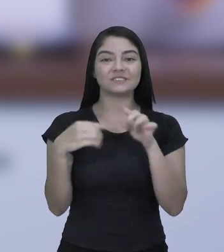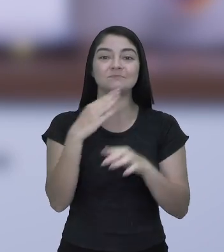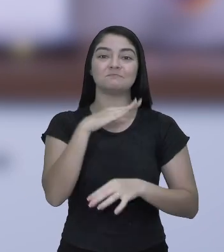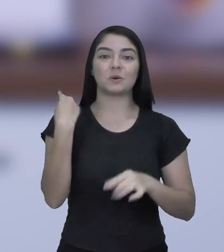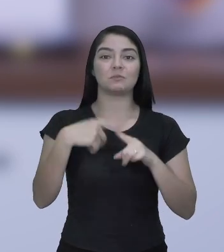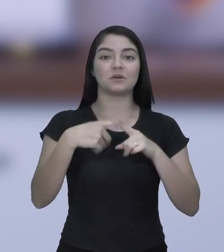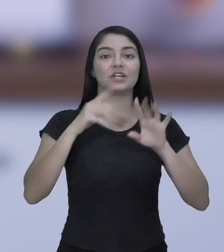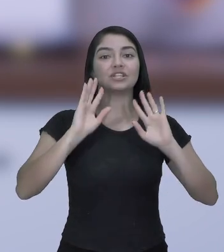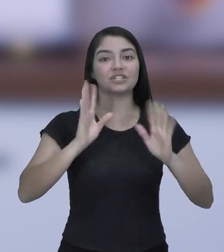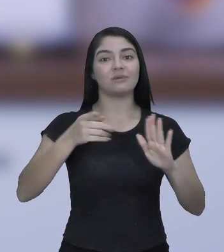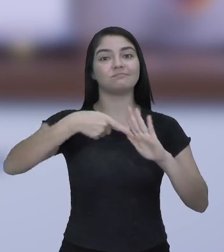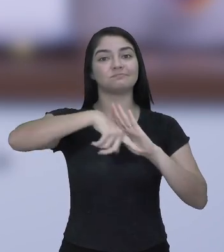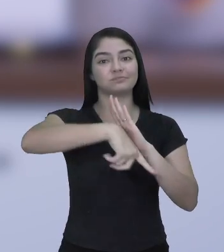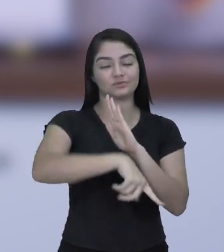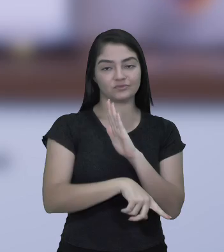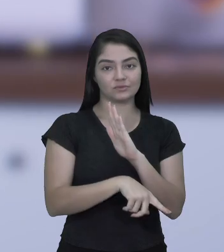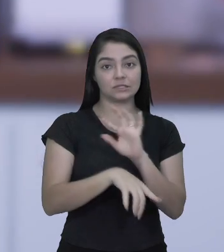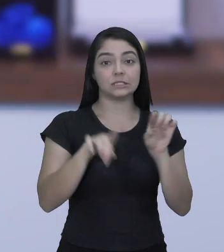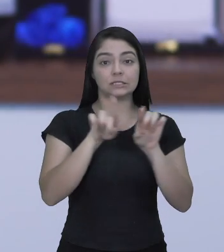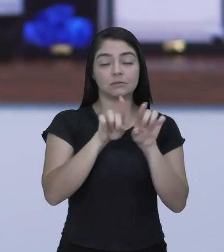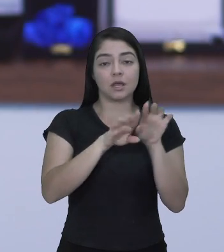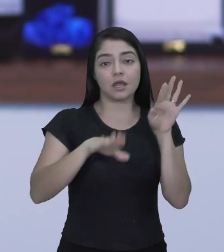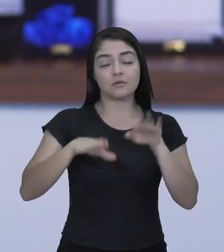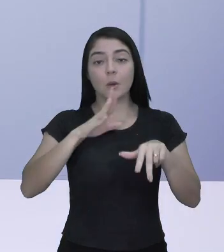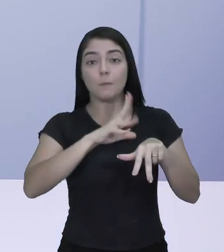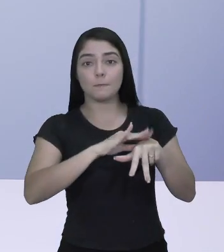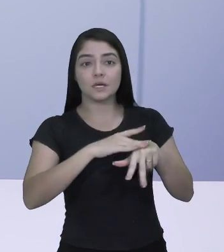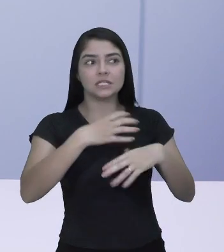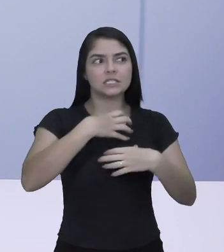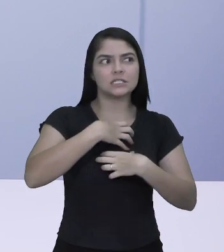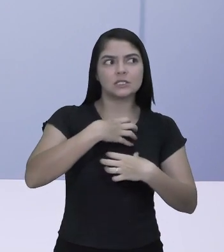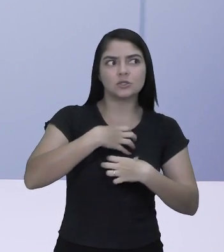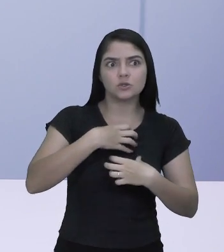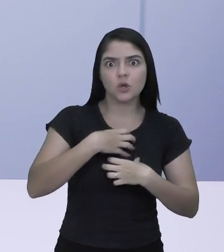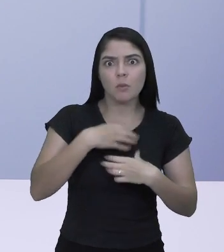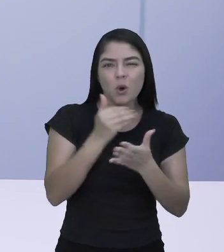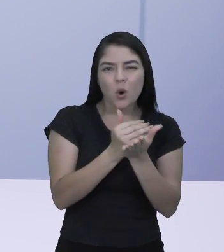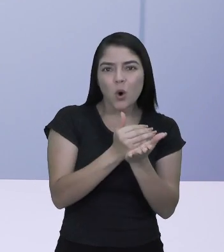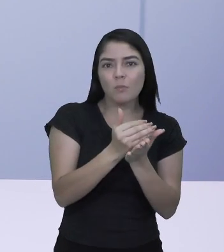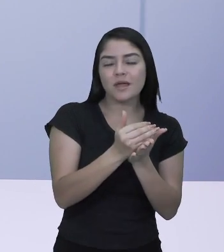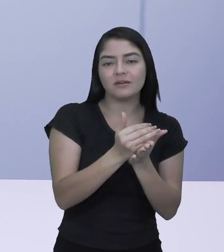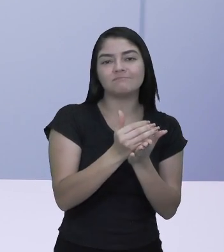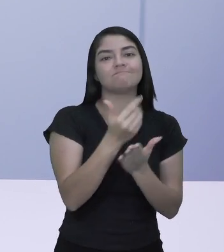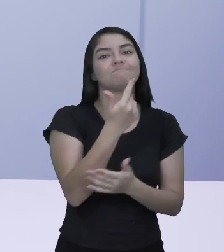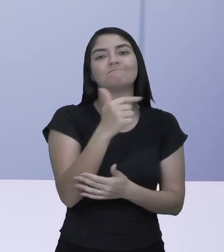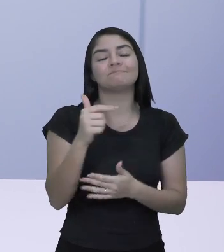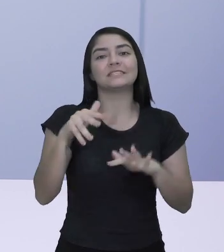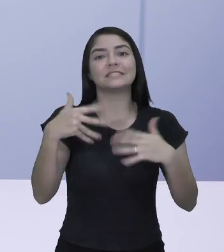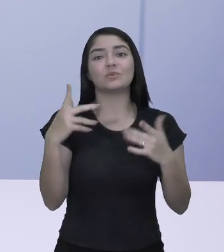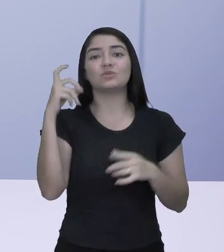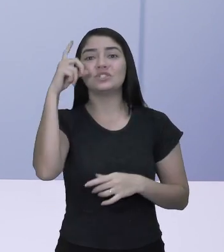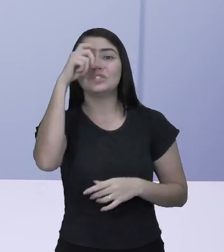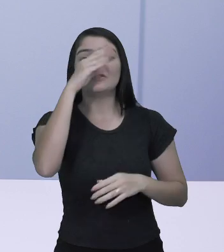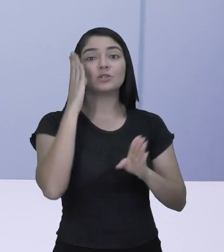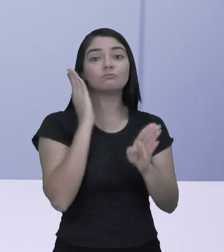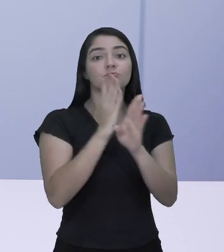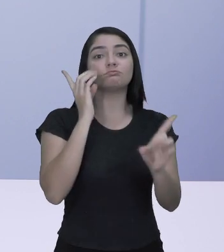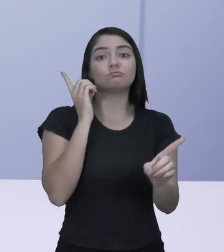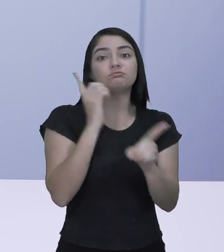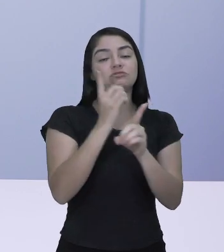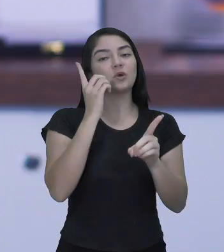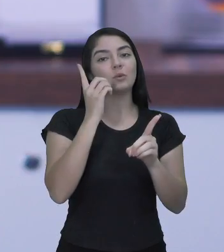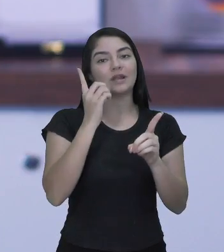apresentam sintomas no estágio inicial da doença, o que dificulta o diagnóstico precoce, ou seja,